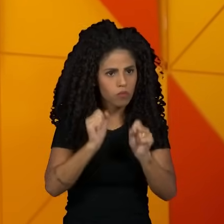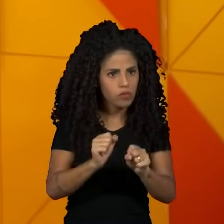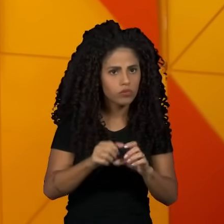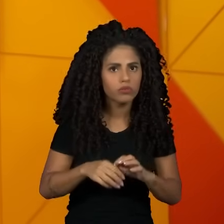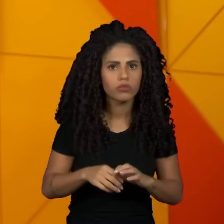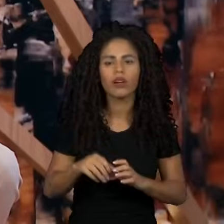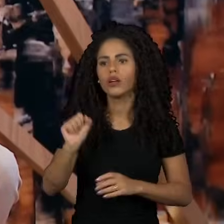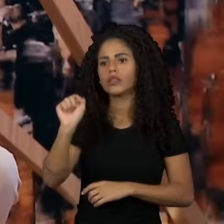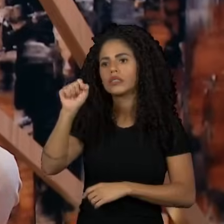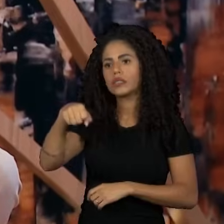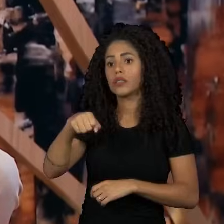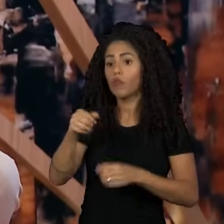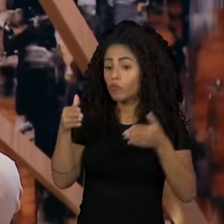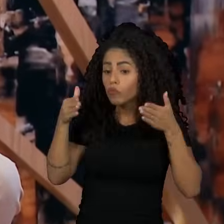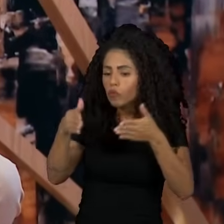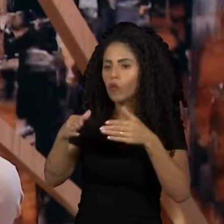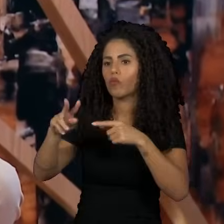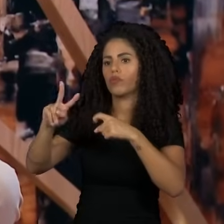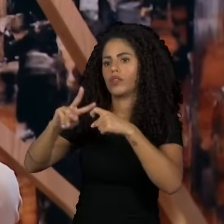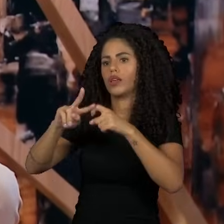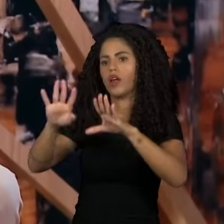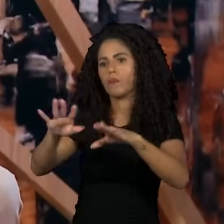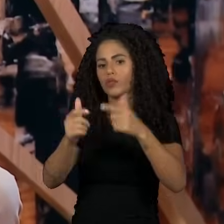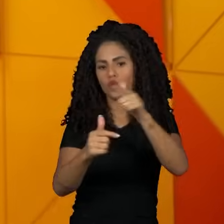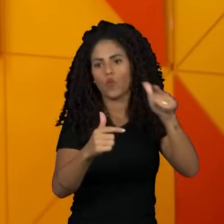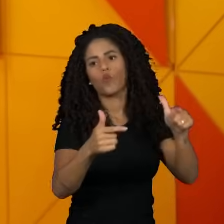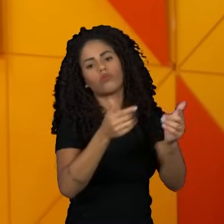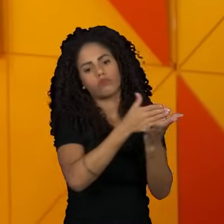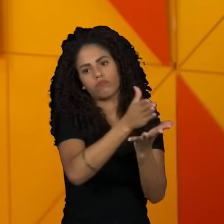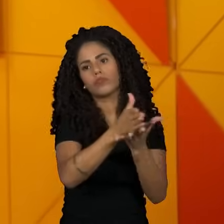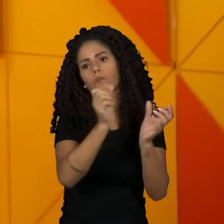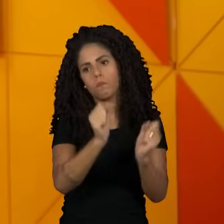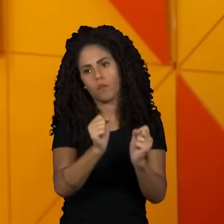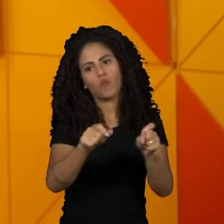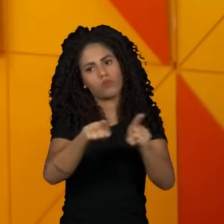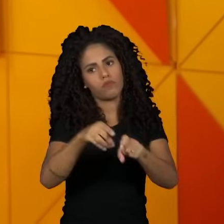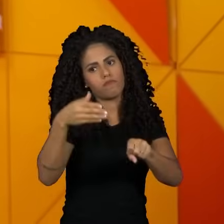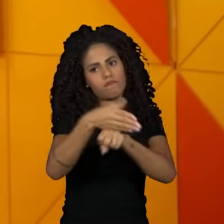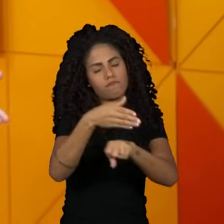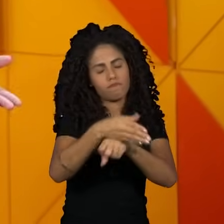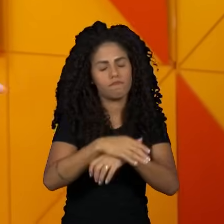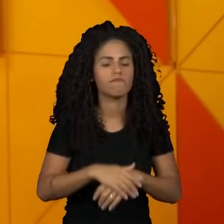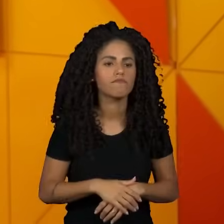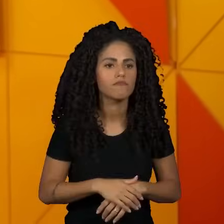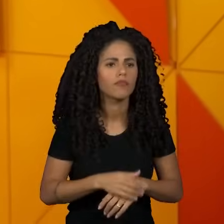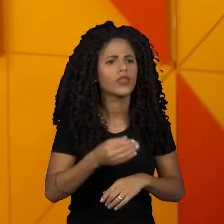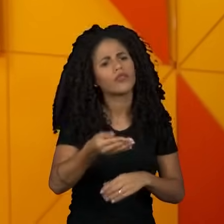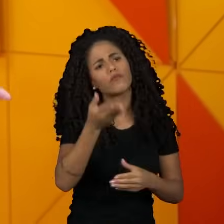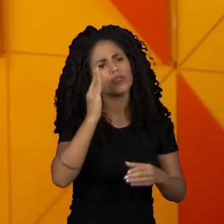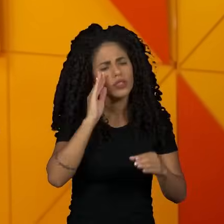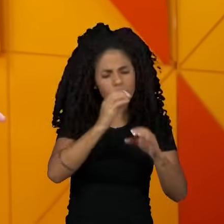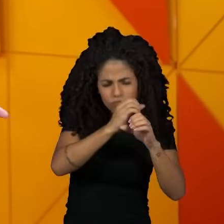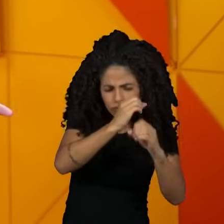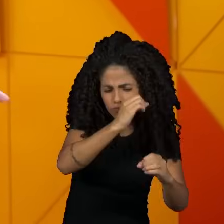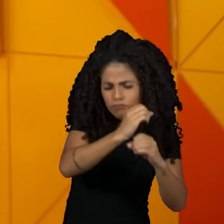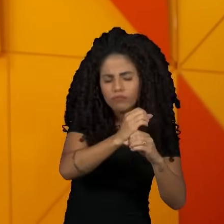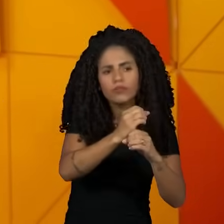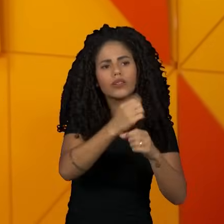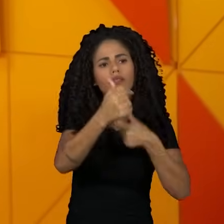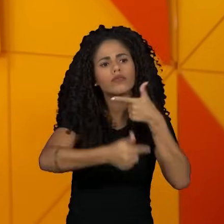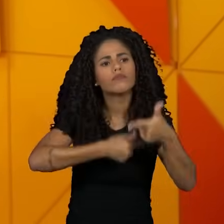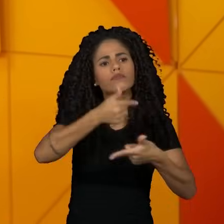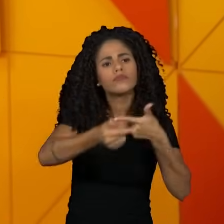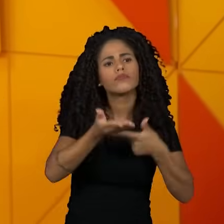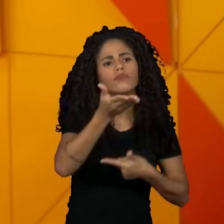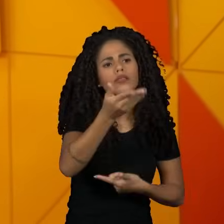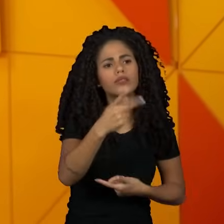seria para veterinário, né, ou estudante negro. Clarissa, e você bióloga, como é que fica o seu ambiente de trabalho, tanto com